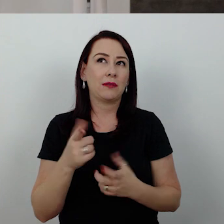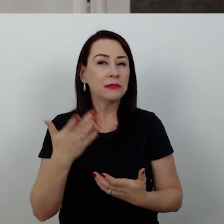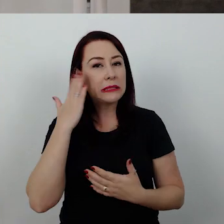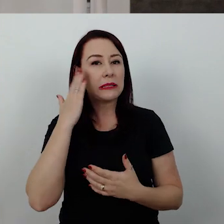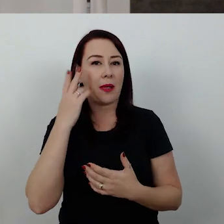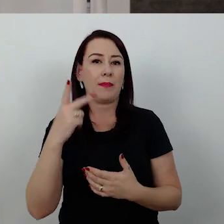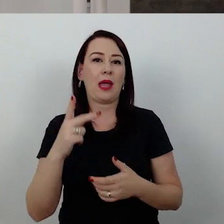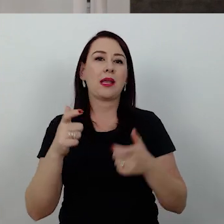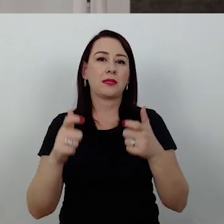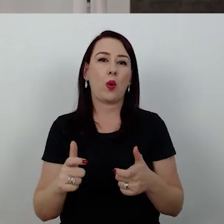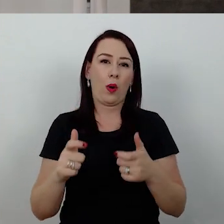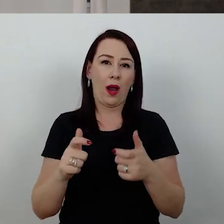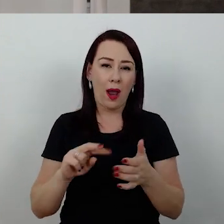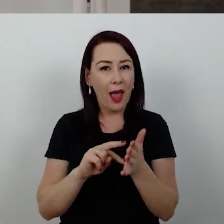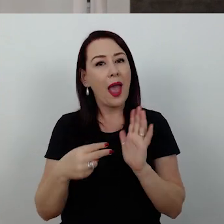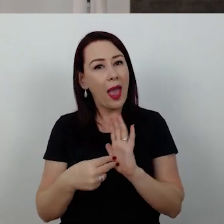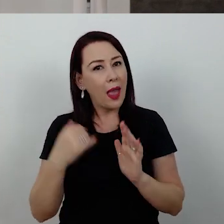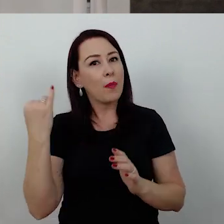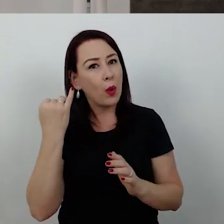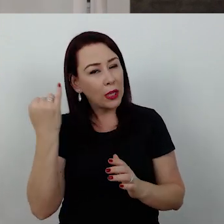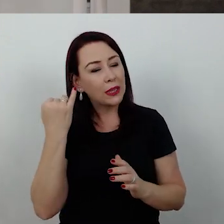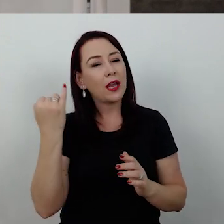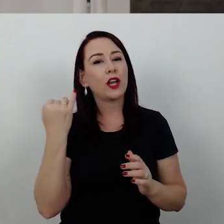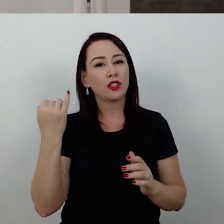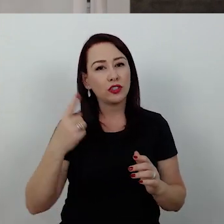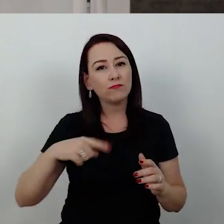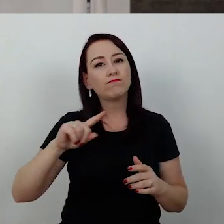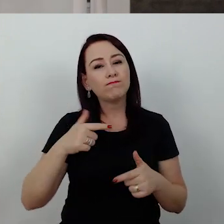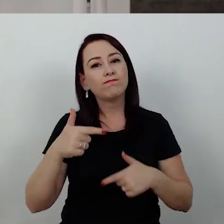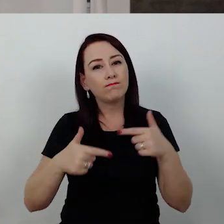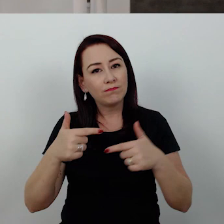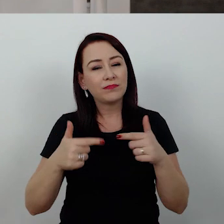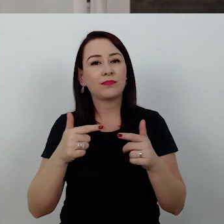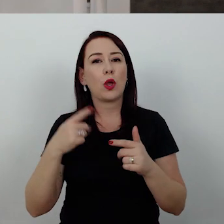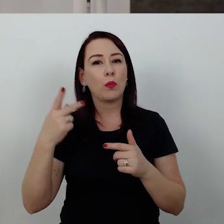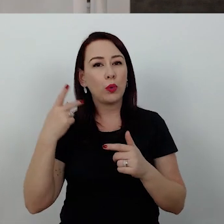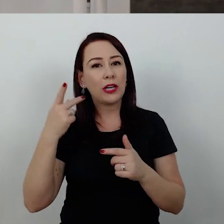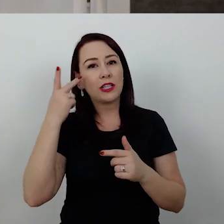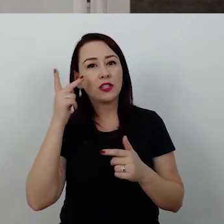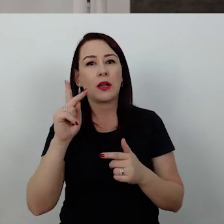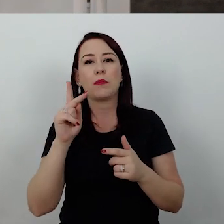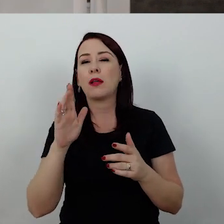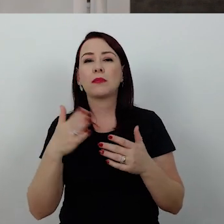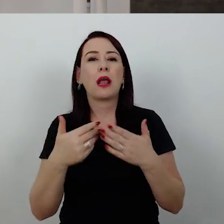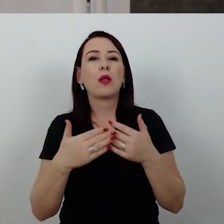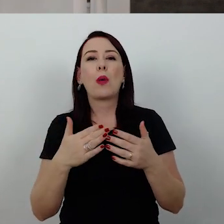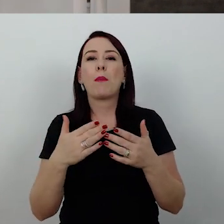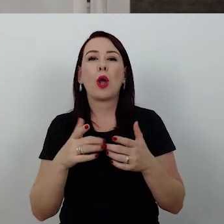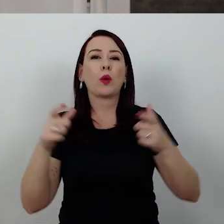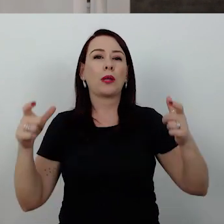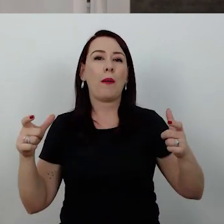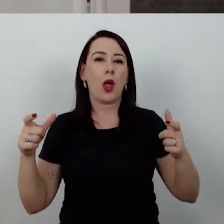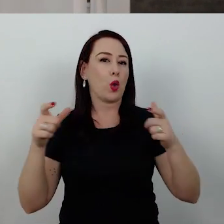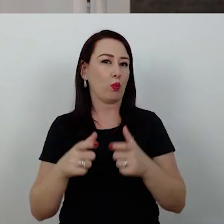esse lugar mesmo, da importância de se fazer política pública setorial, independente do tamanho da cidade.